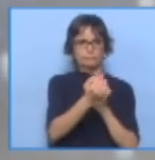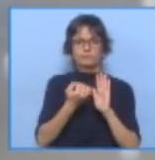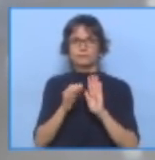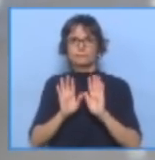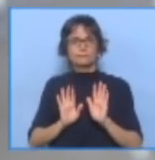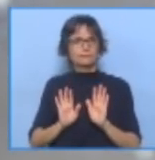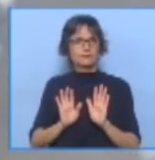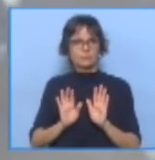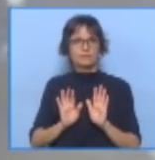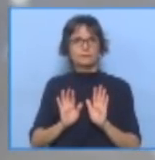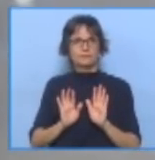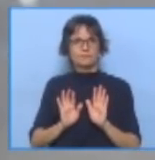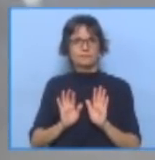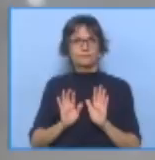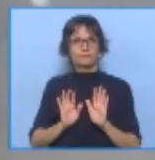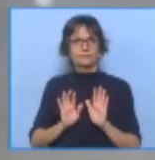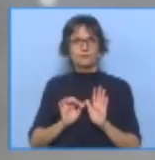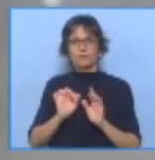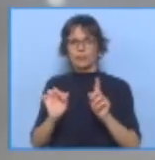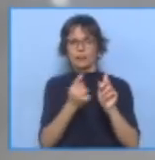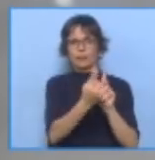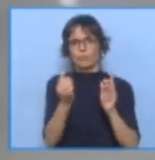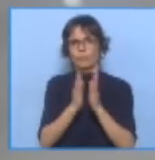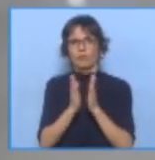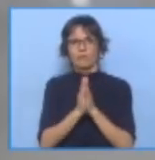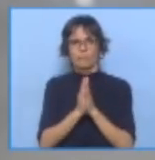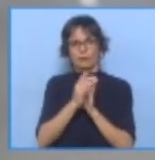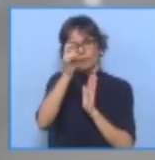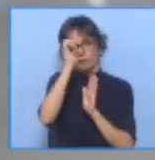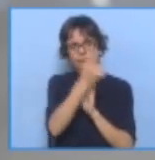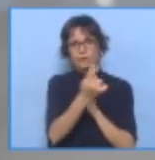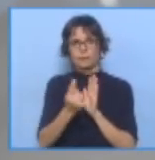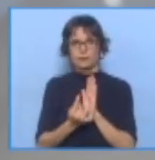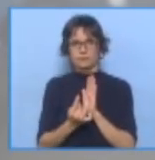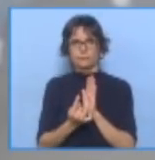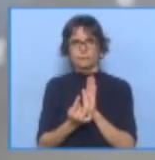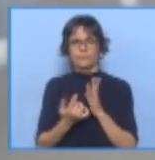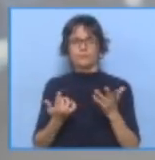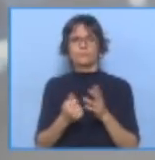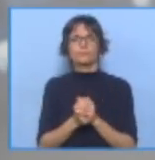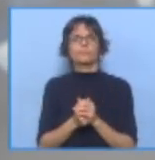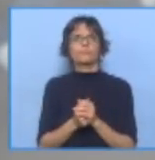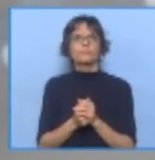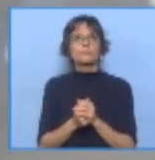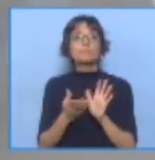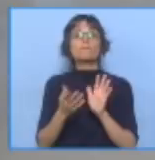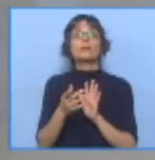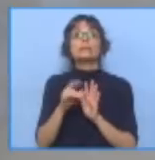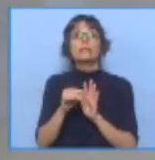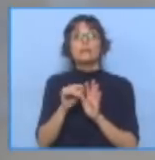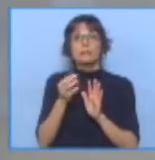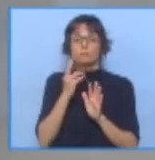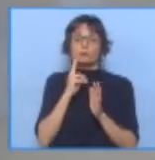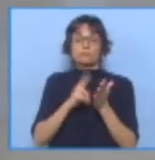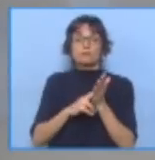é? Não só a presença cristã nesses territórios, mas abordando a relevância que teve